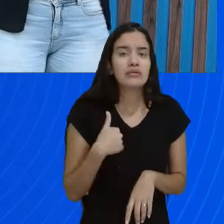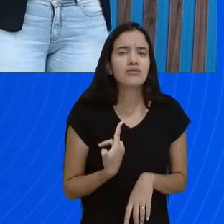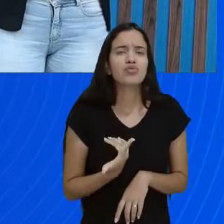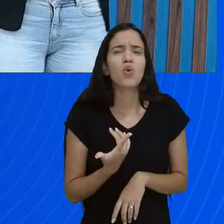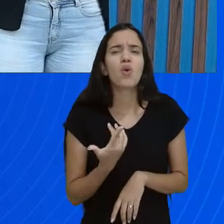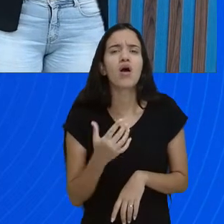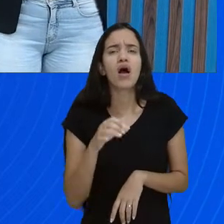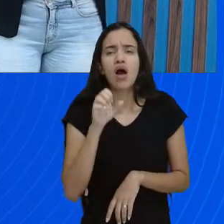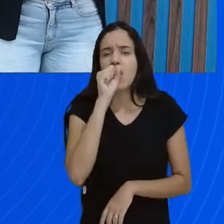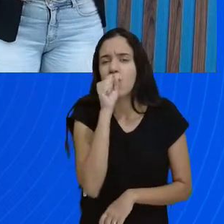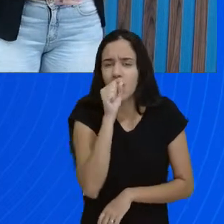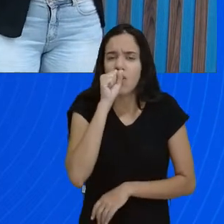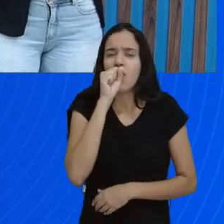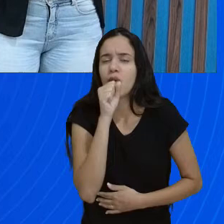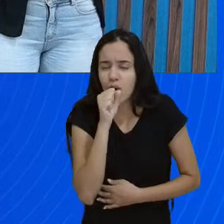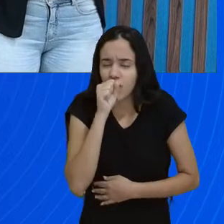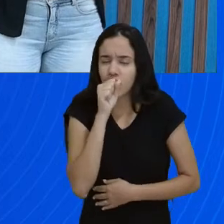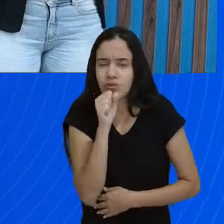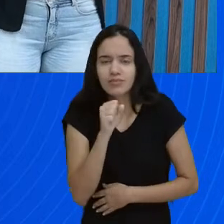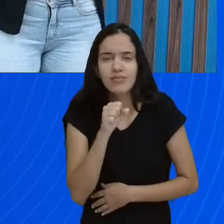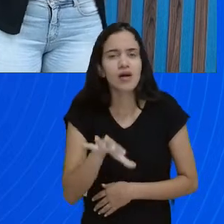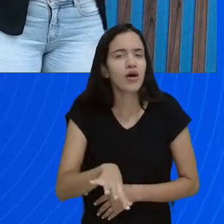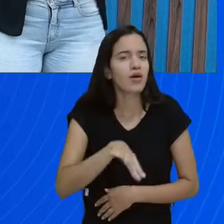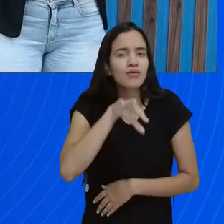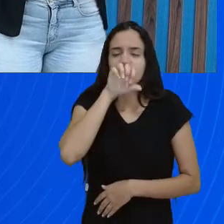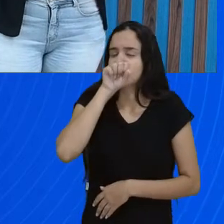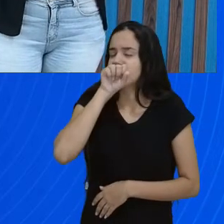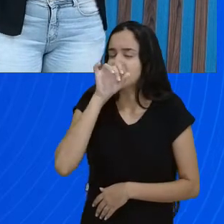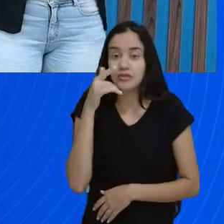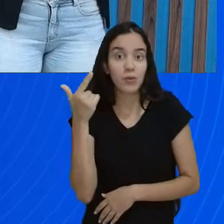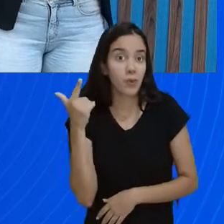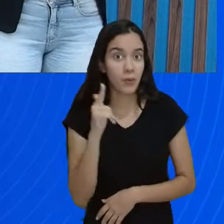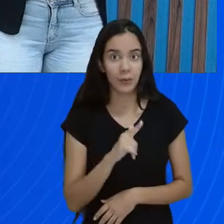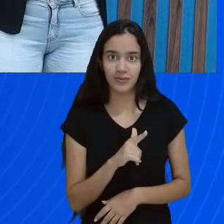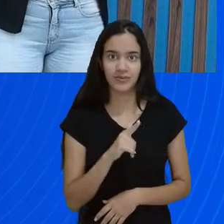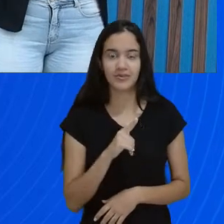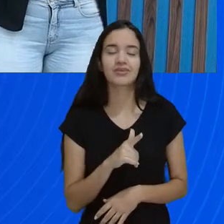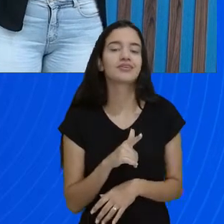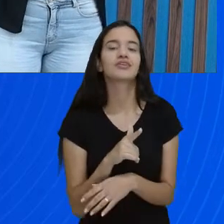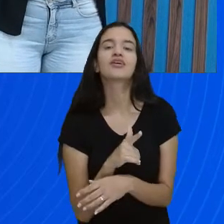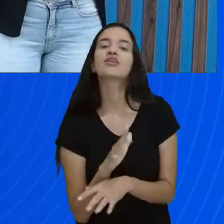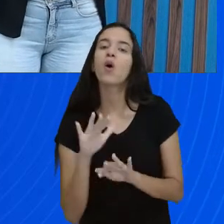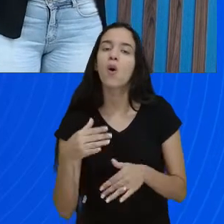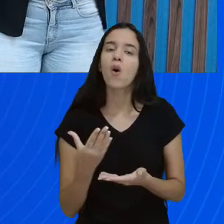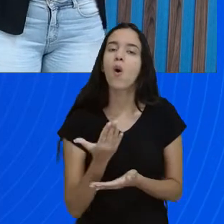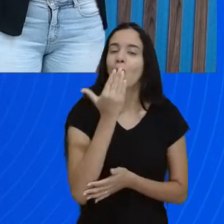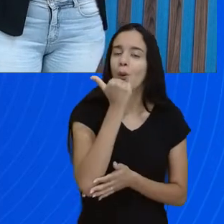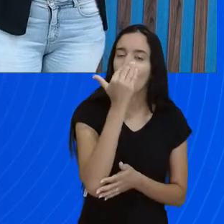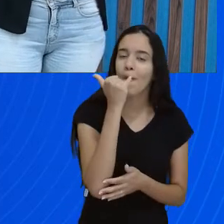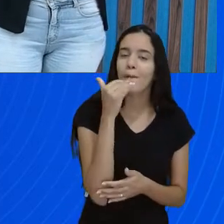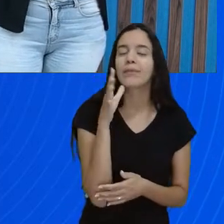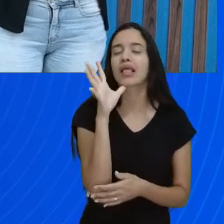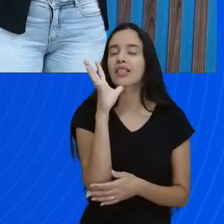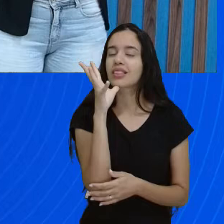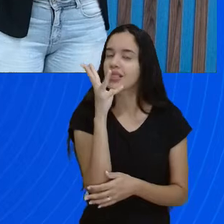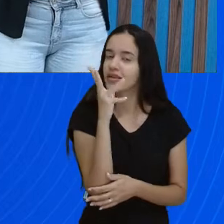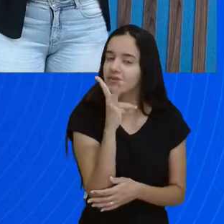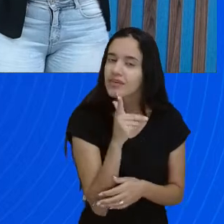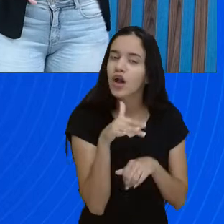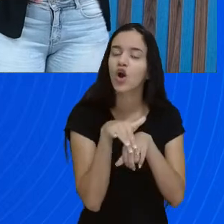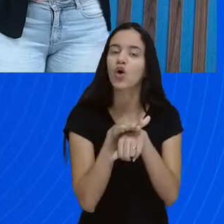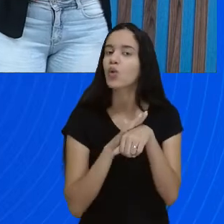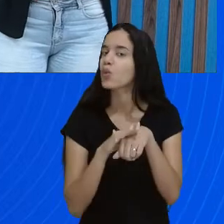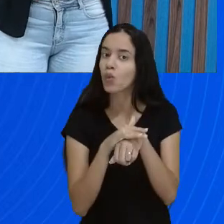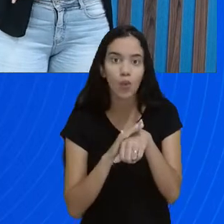uma tosse e você não consegue respirar direito. Horrível, então todo mundo comendo aí bem devagarzinho, não conversa quando